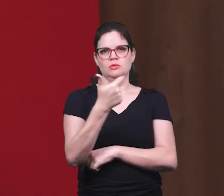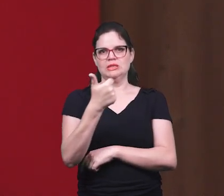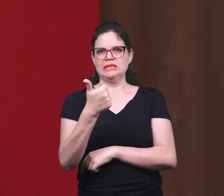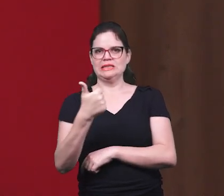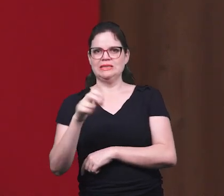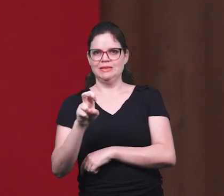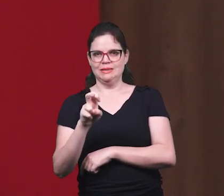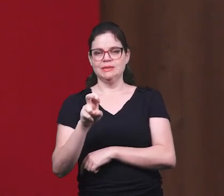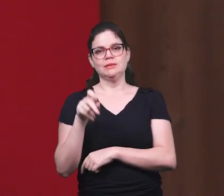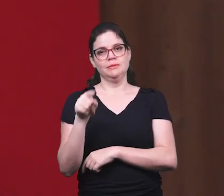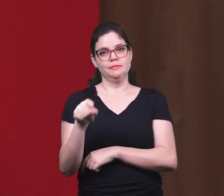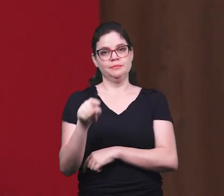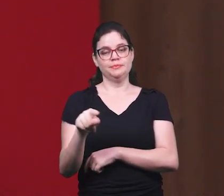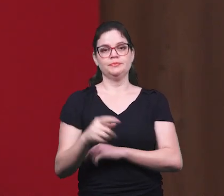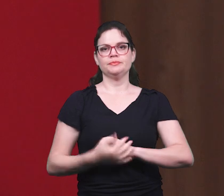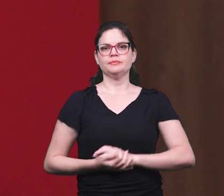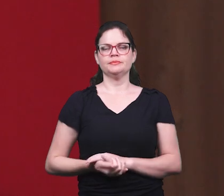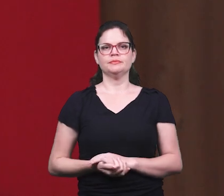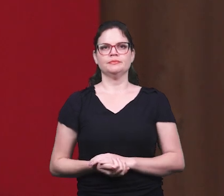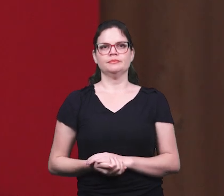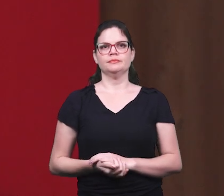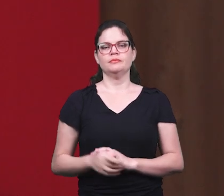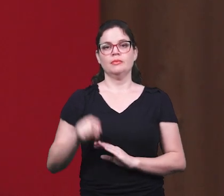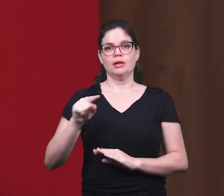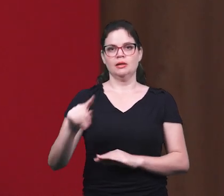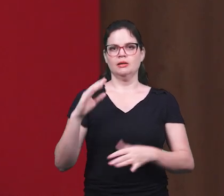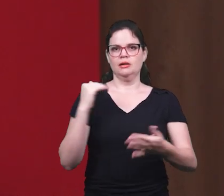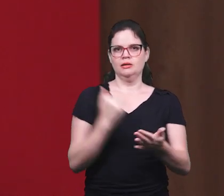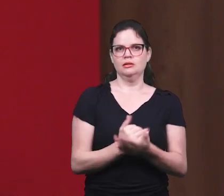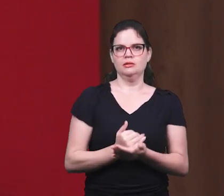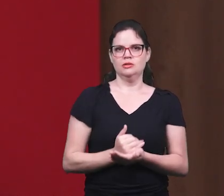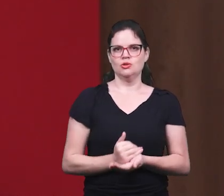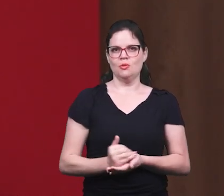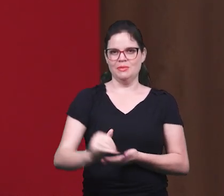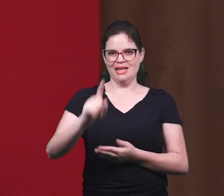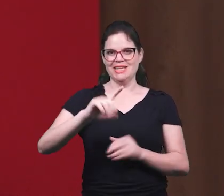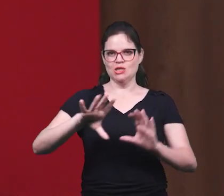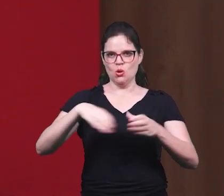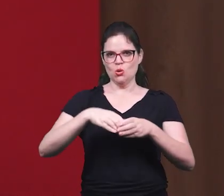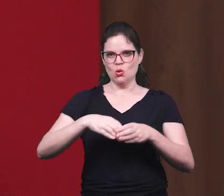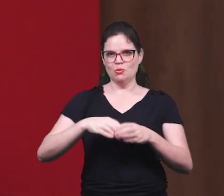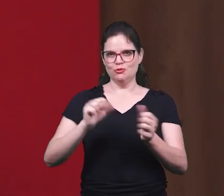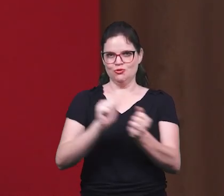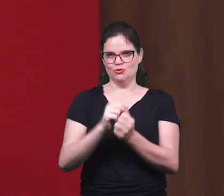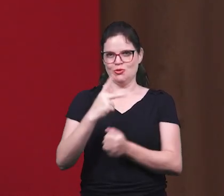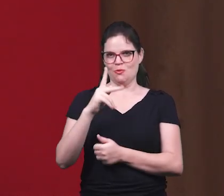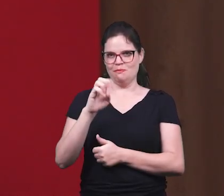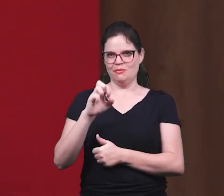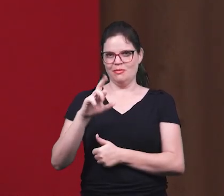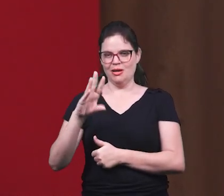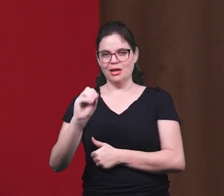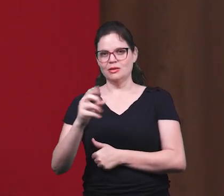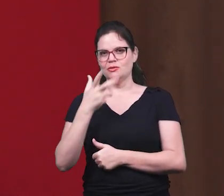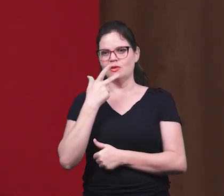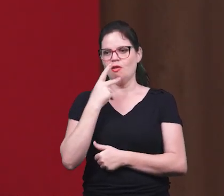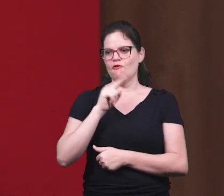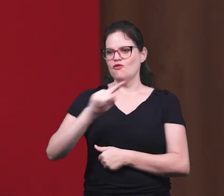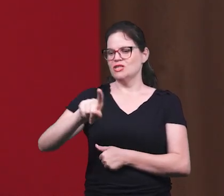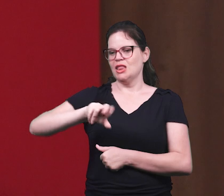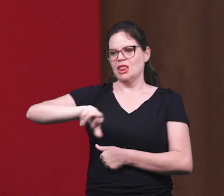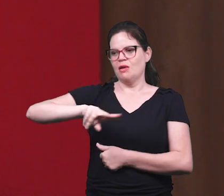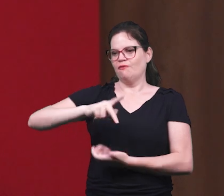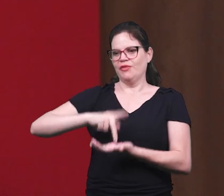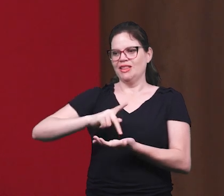ali eles oficializaram os valdenses como heréticos, ou seja, que eles pregavam era uma